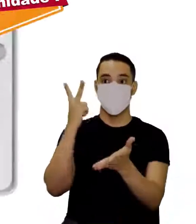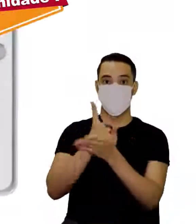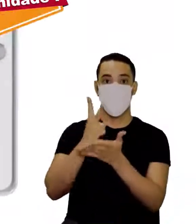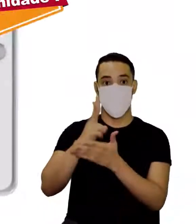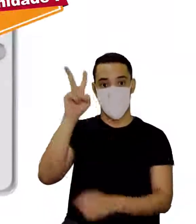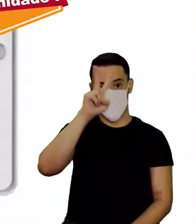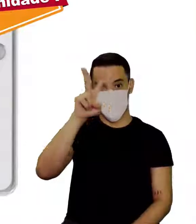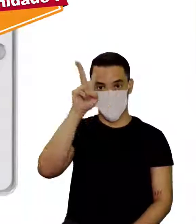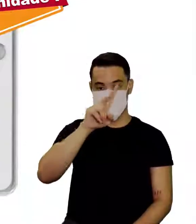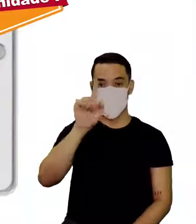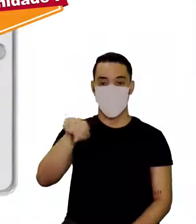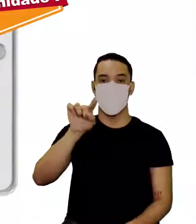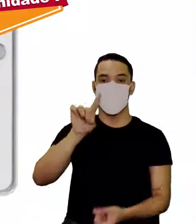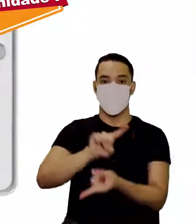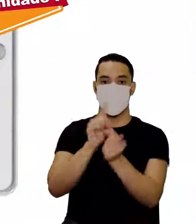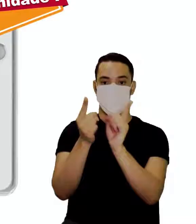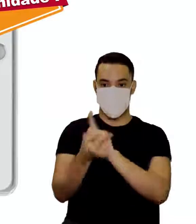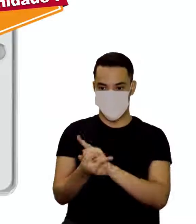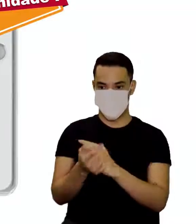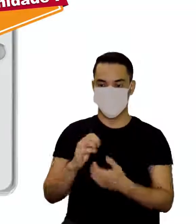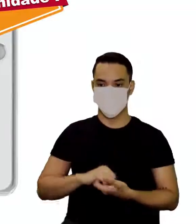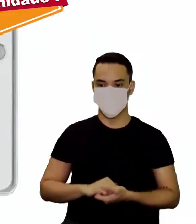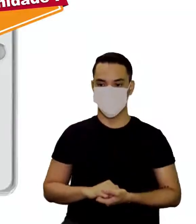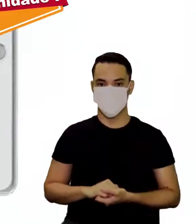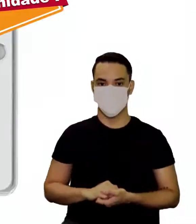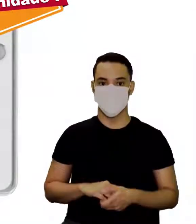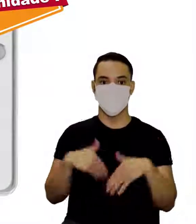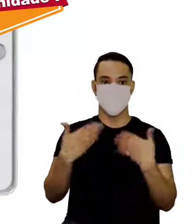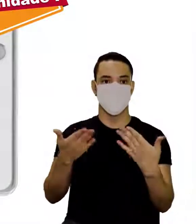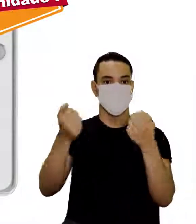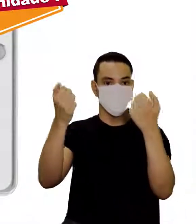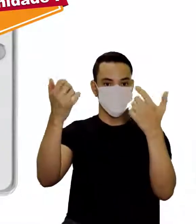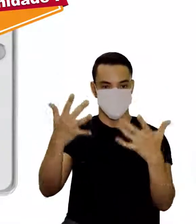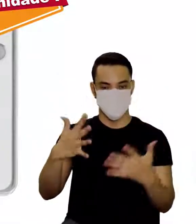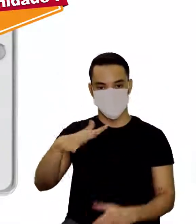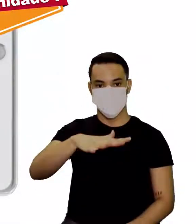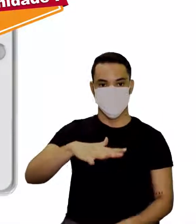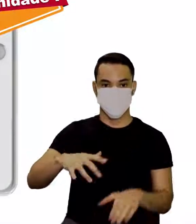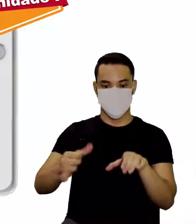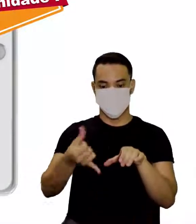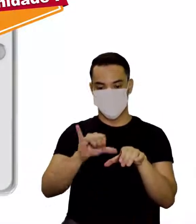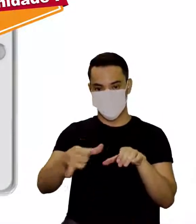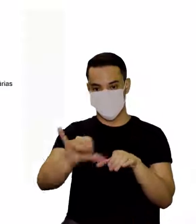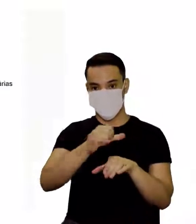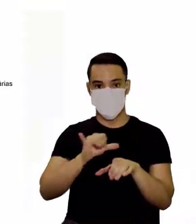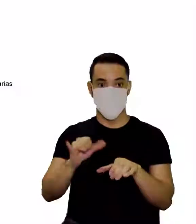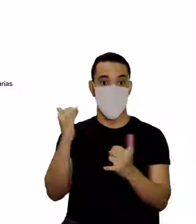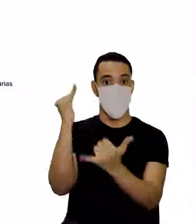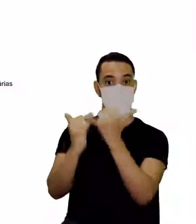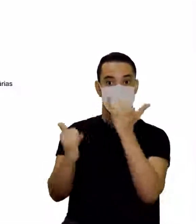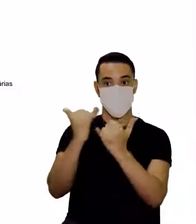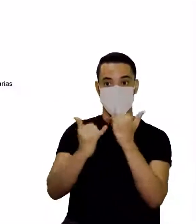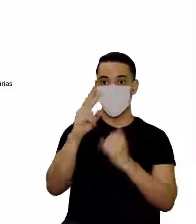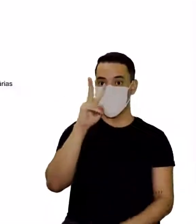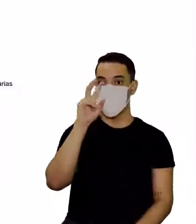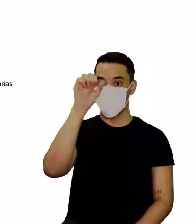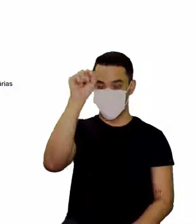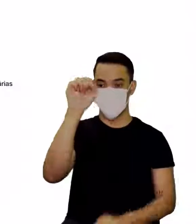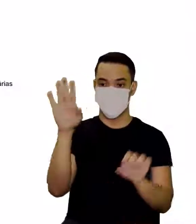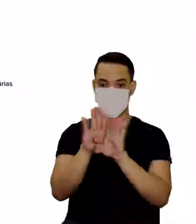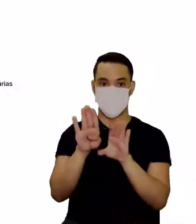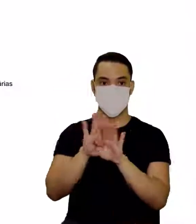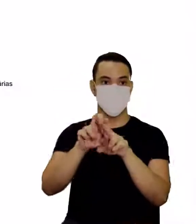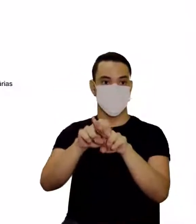que é inversamente proporcional. Aí, nós vamos falar de campo elétrico. É muito parecido com força elétrica. Então, olha só,